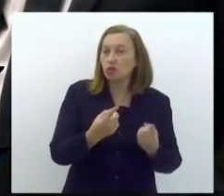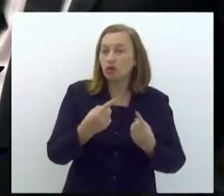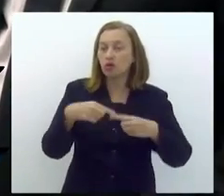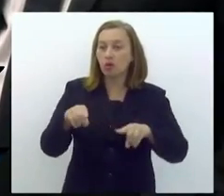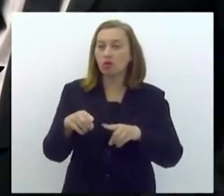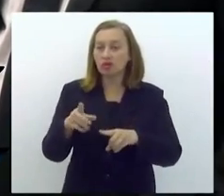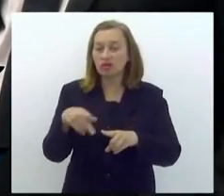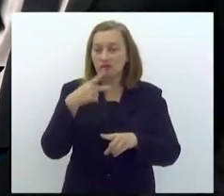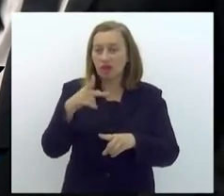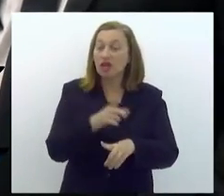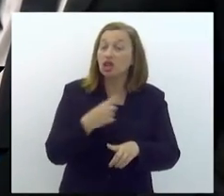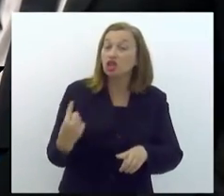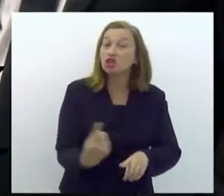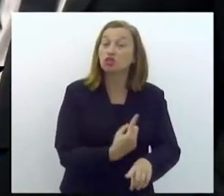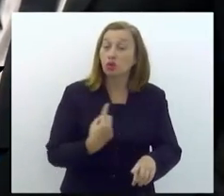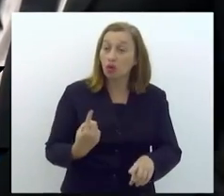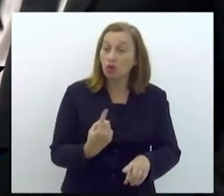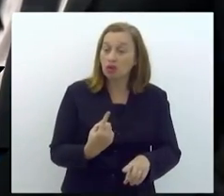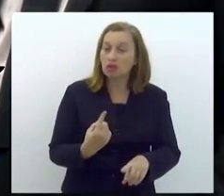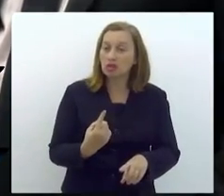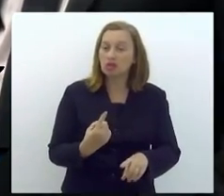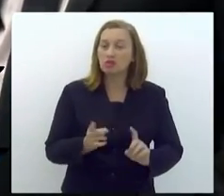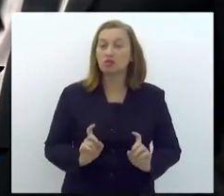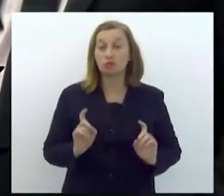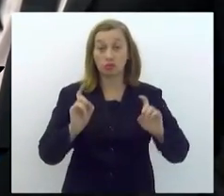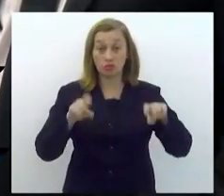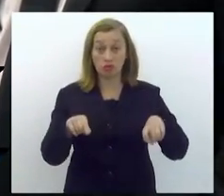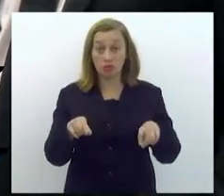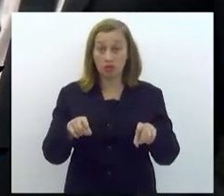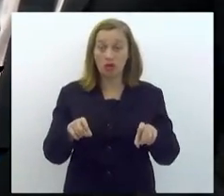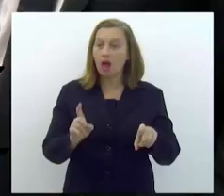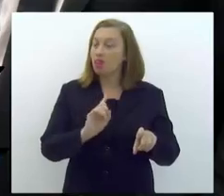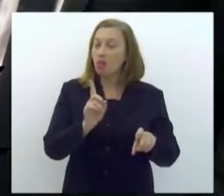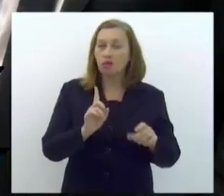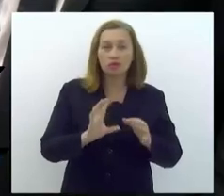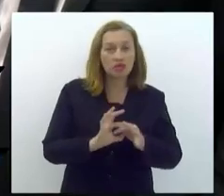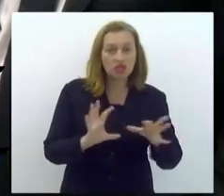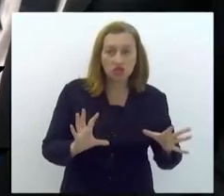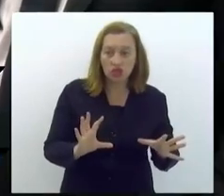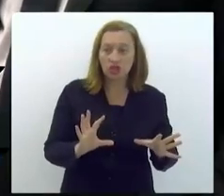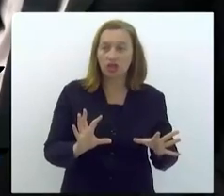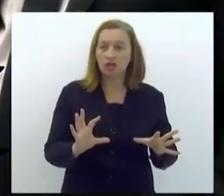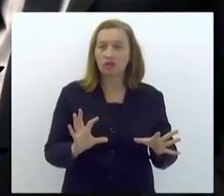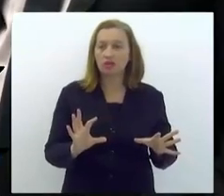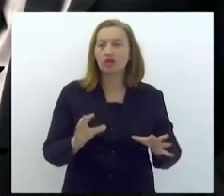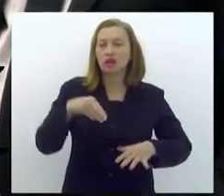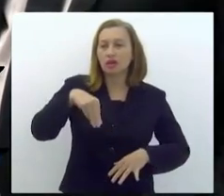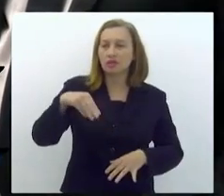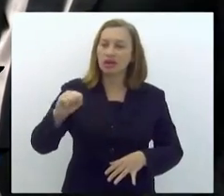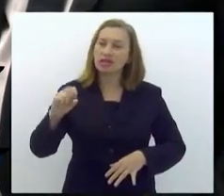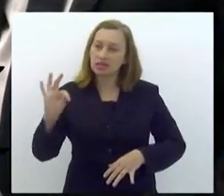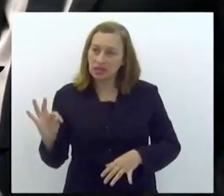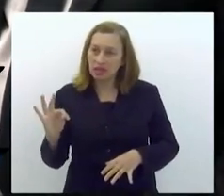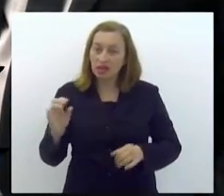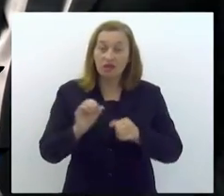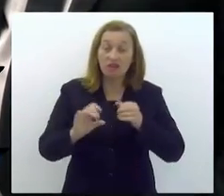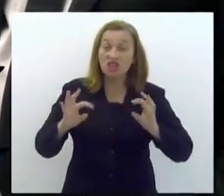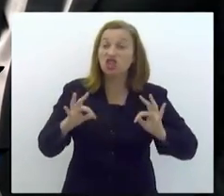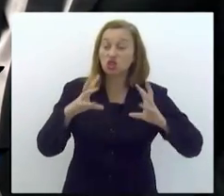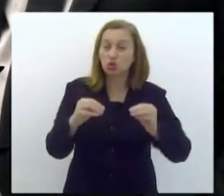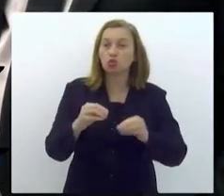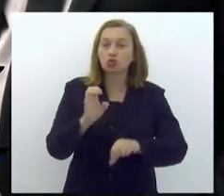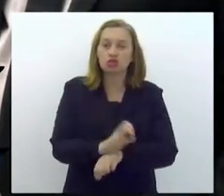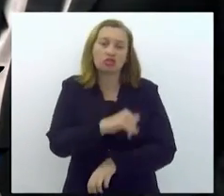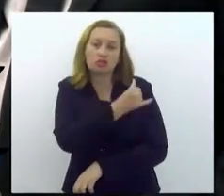que nós inclusive no Exercício do mandato não permitiremos que o eu faço o que bem entenda no território do Rio de